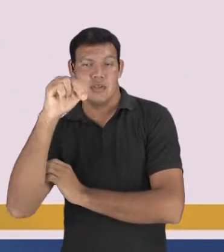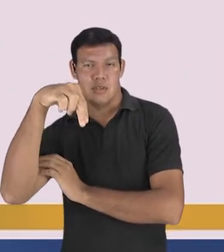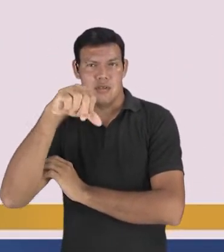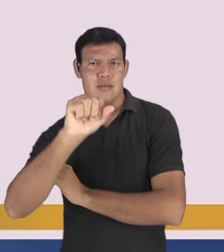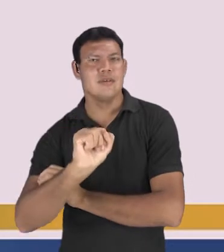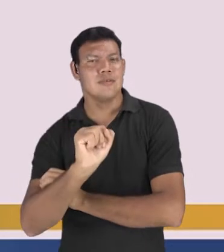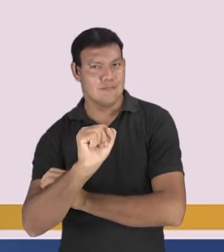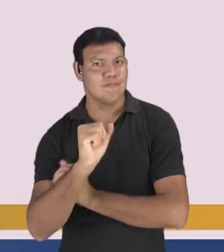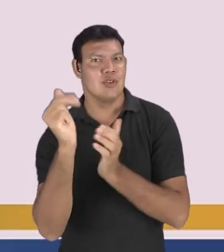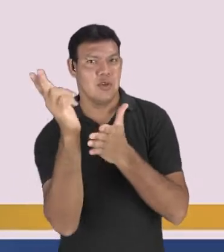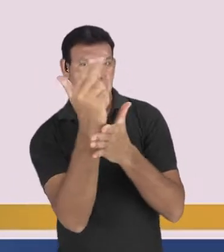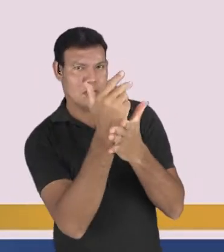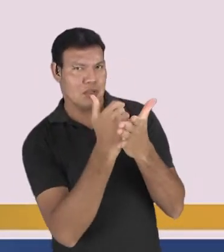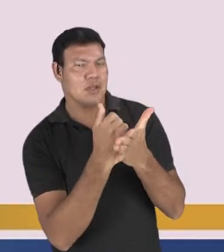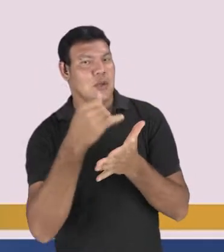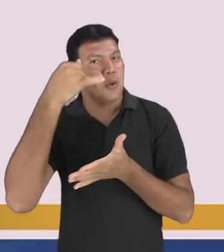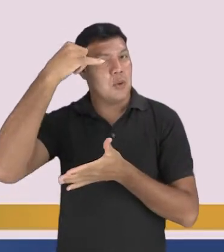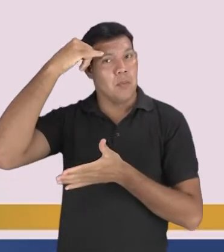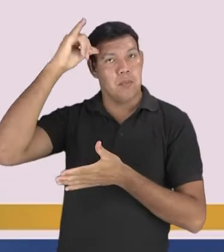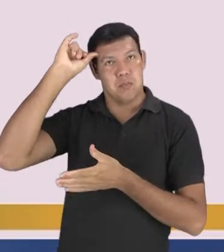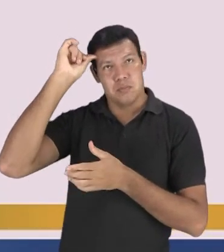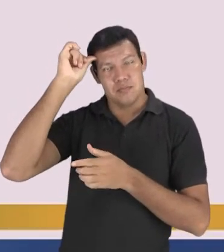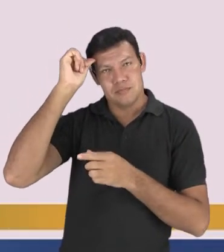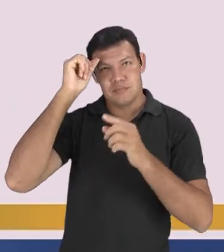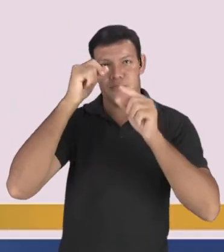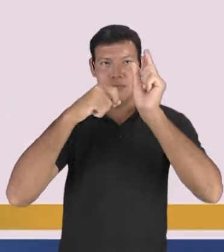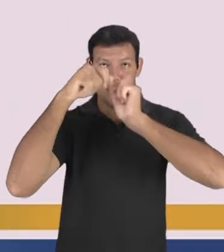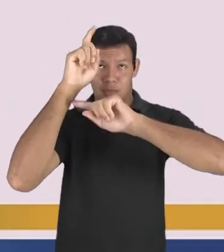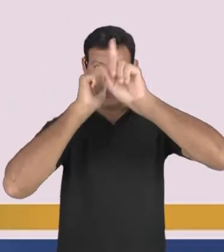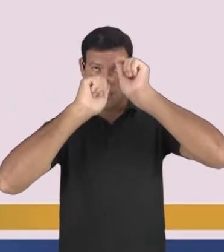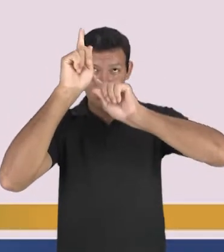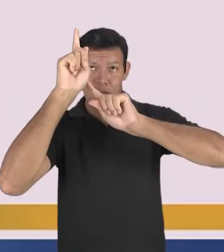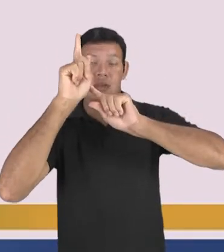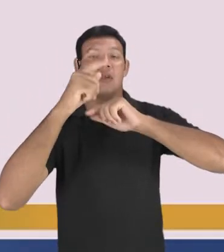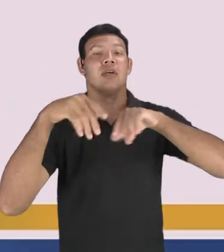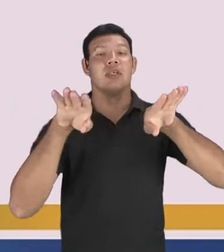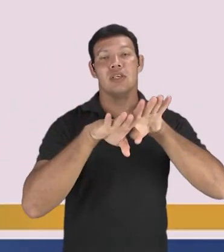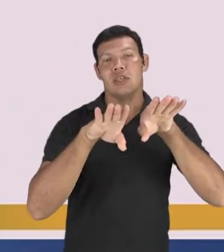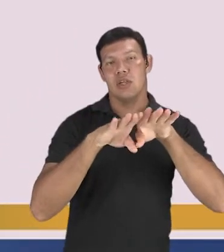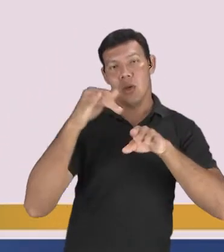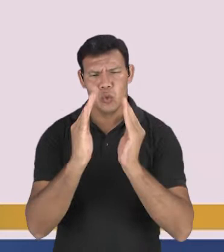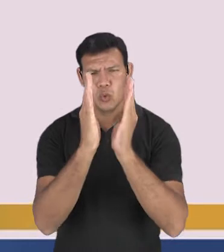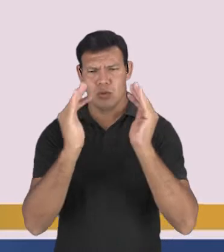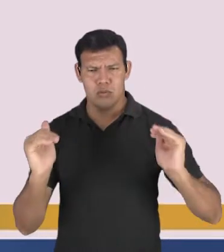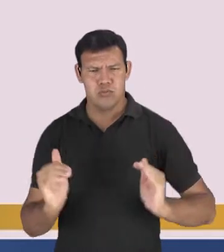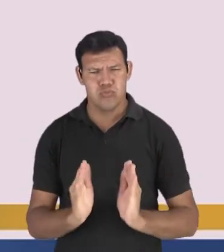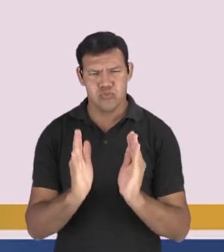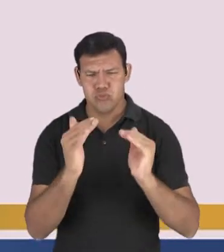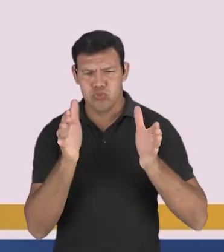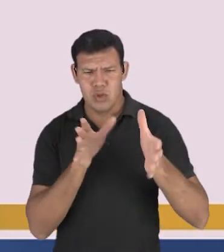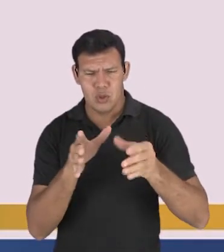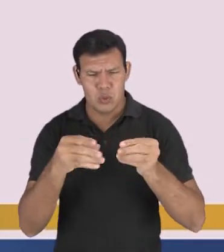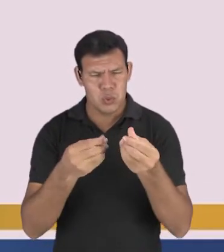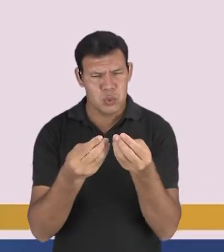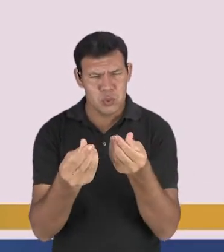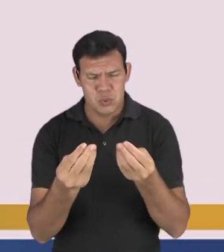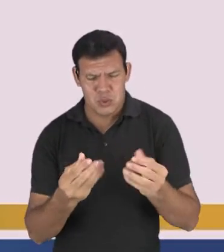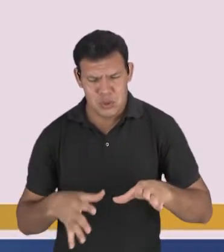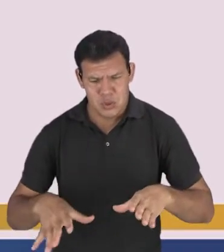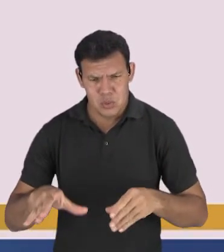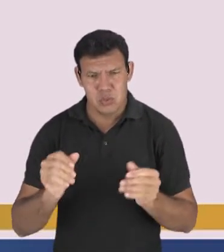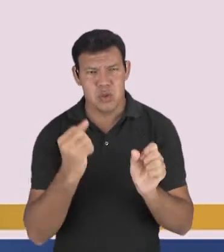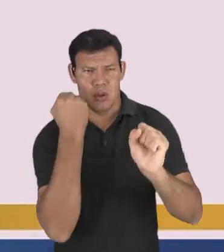acha bonito, a nossa estética, os nossos hábitos, a culinária, tudo misturou e fez parte da